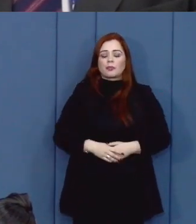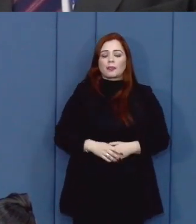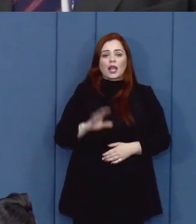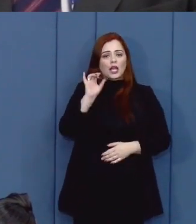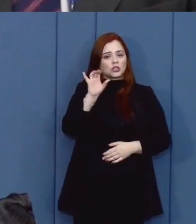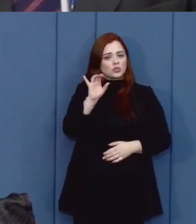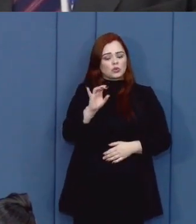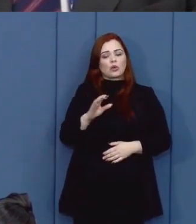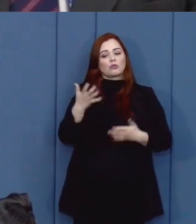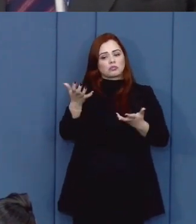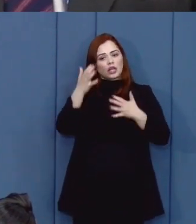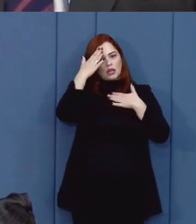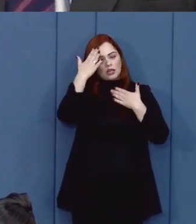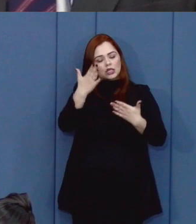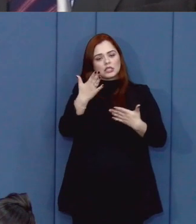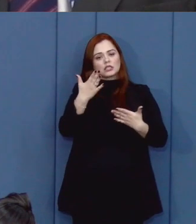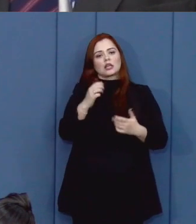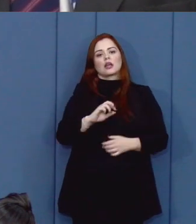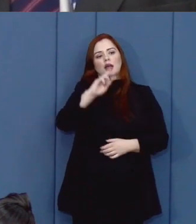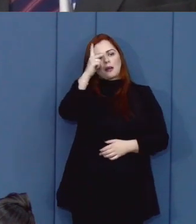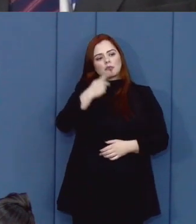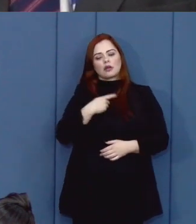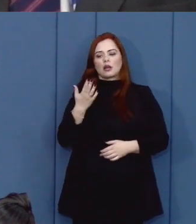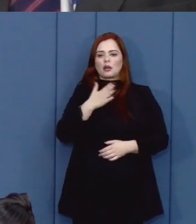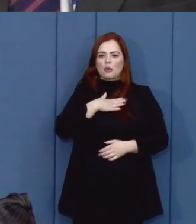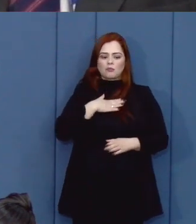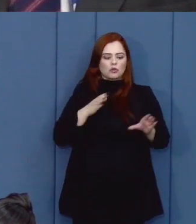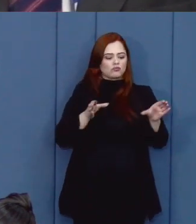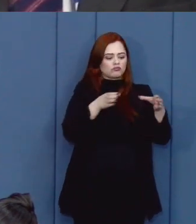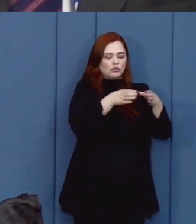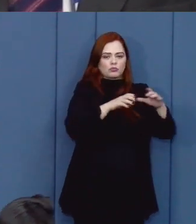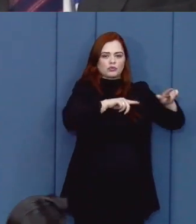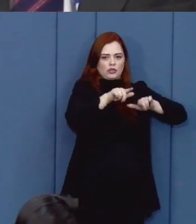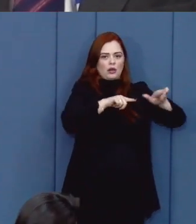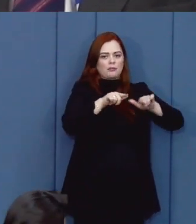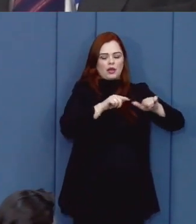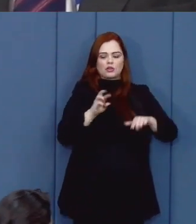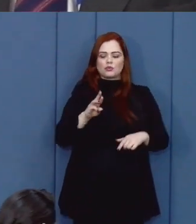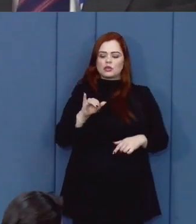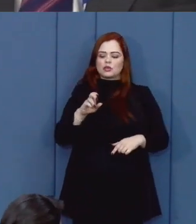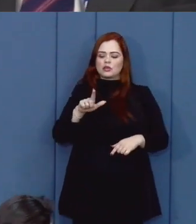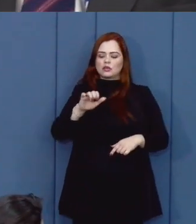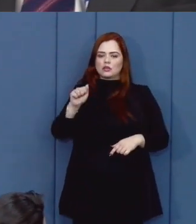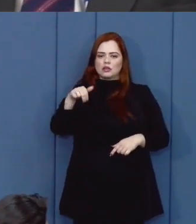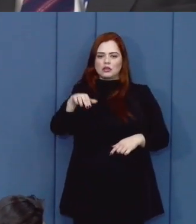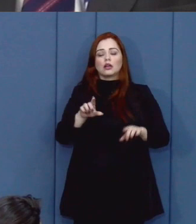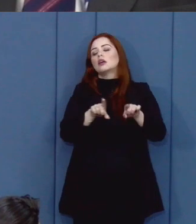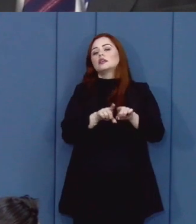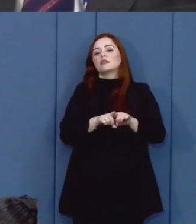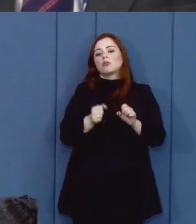Essencialmente é isso. Queria só agora fazer um agradecimento muito particular à minha equipe, na figura do Igor Moraes, que foi o idealizador, inclusive, aqui desse evento no ano